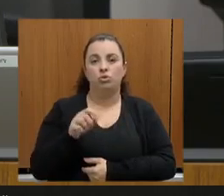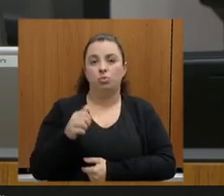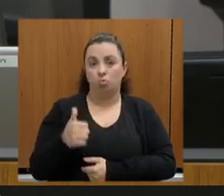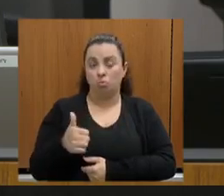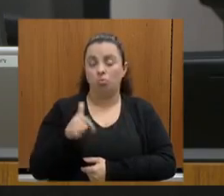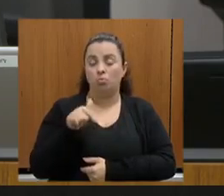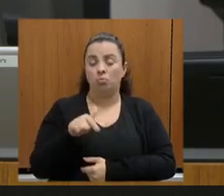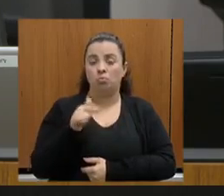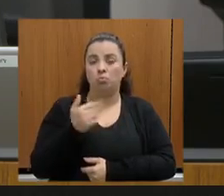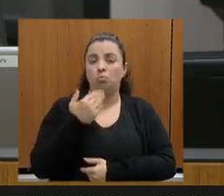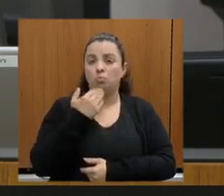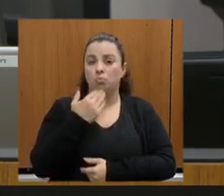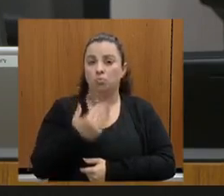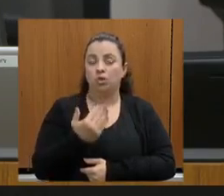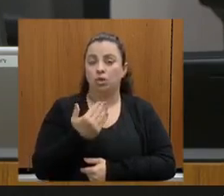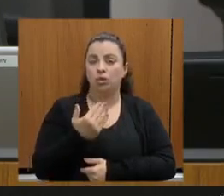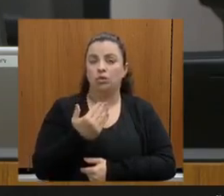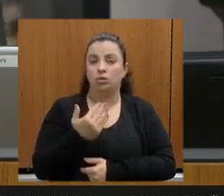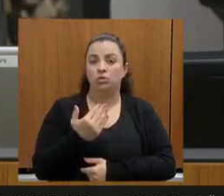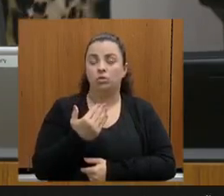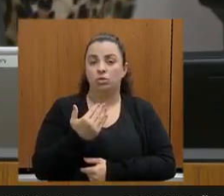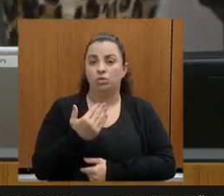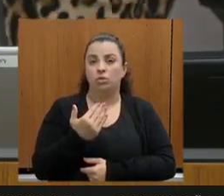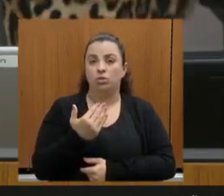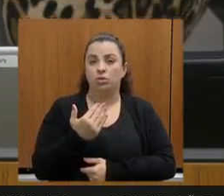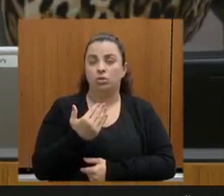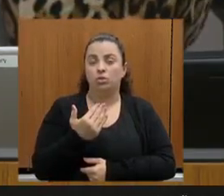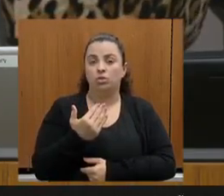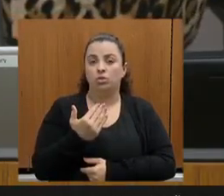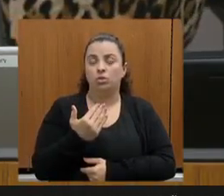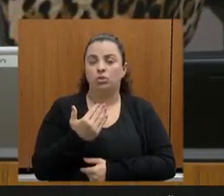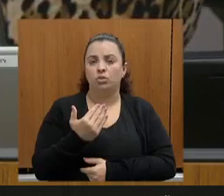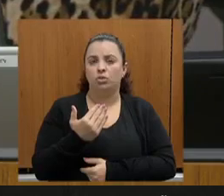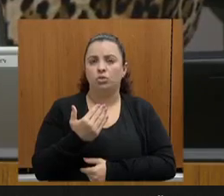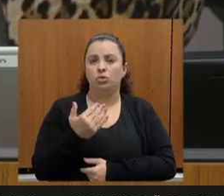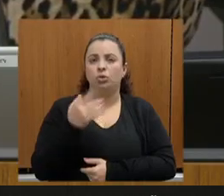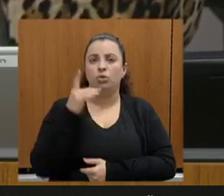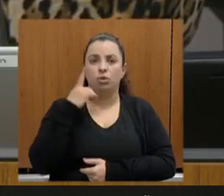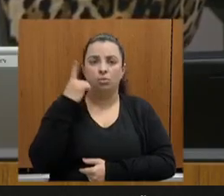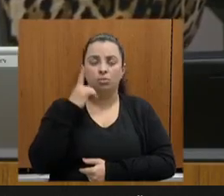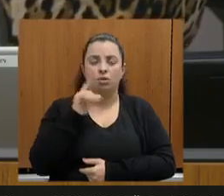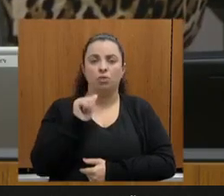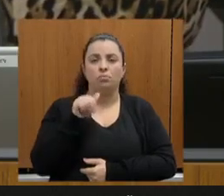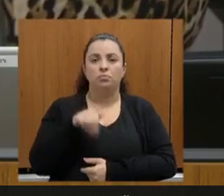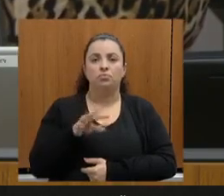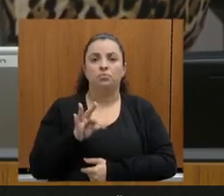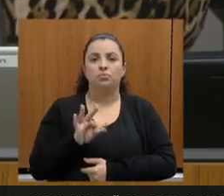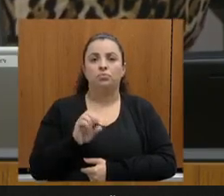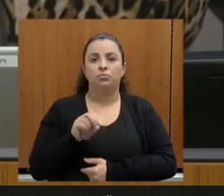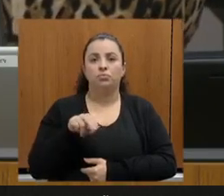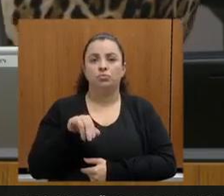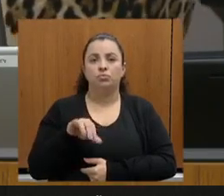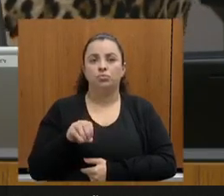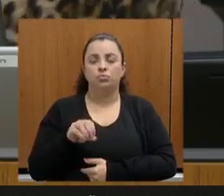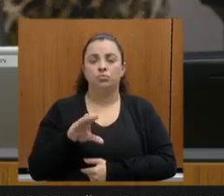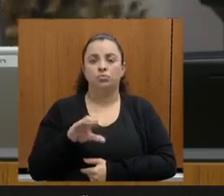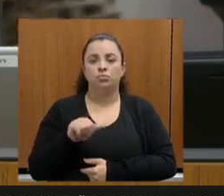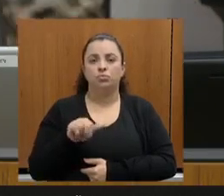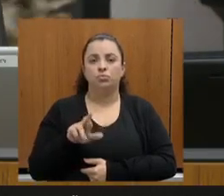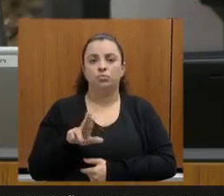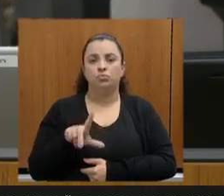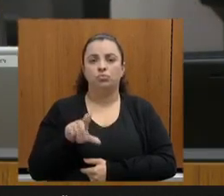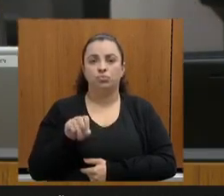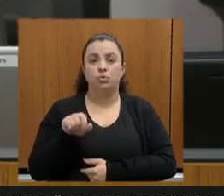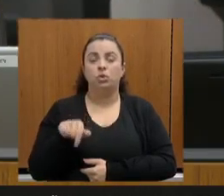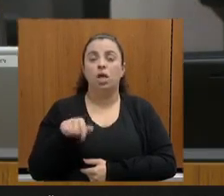requer nos termos de autoria do deputado Antonio Carlos Arantes o deputado